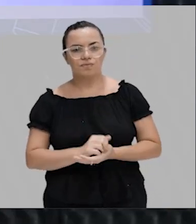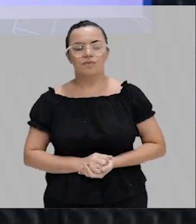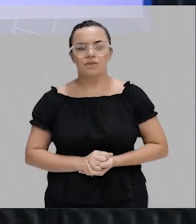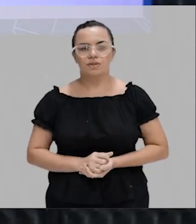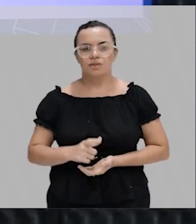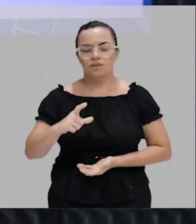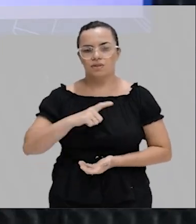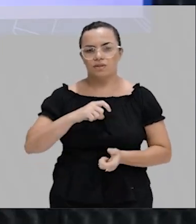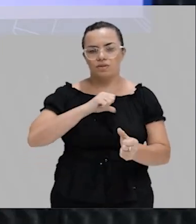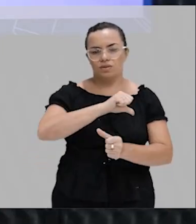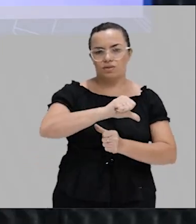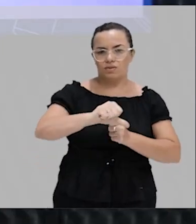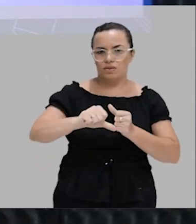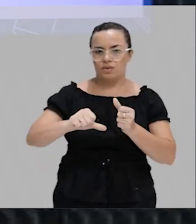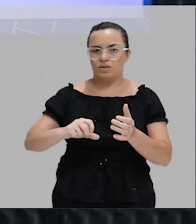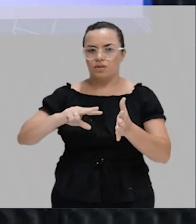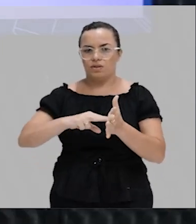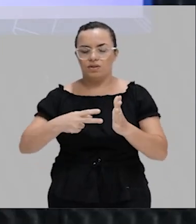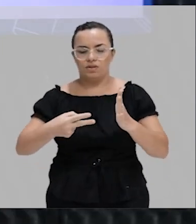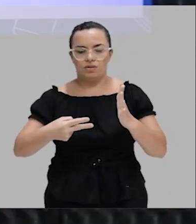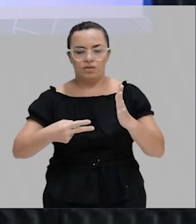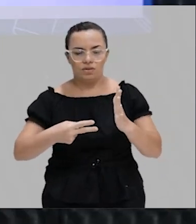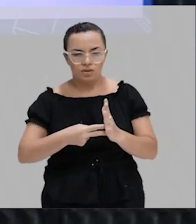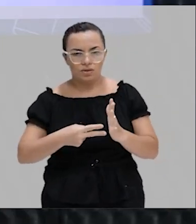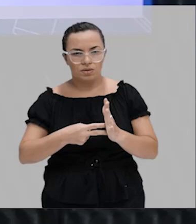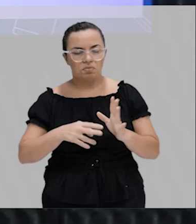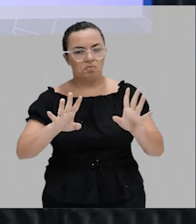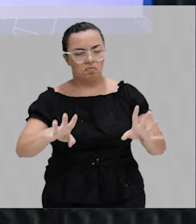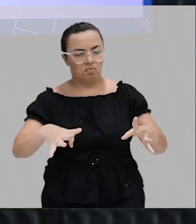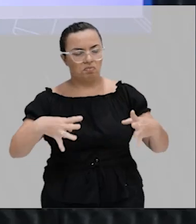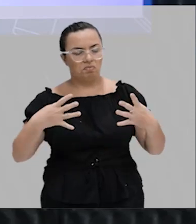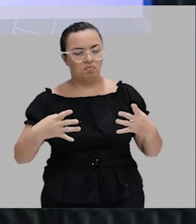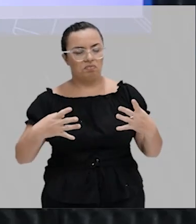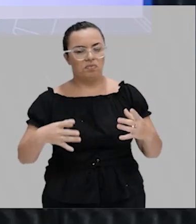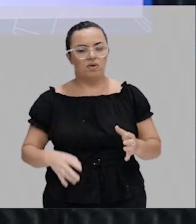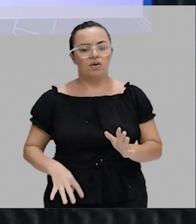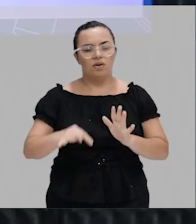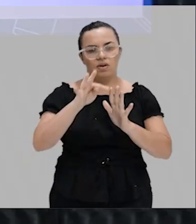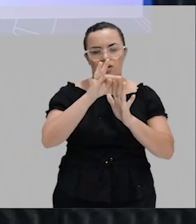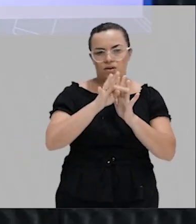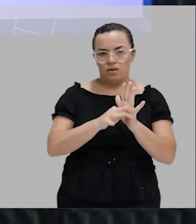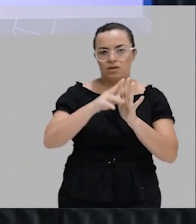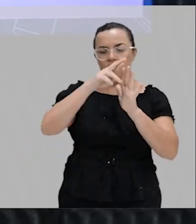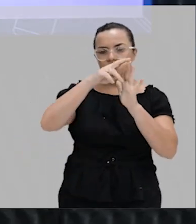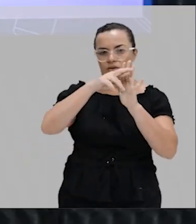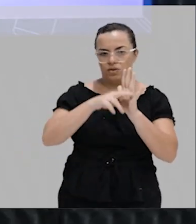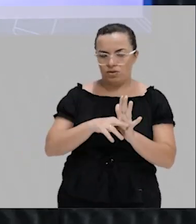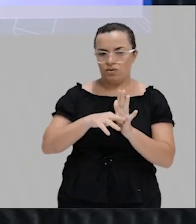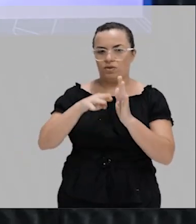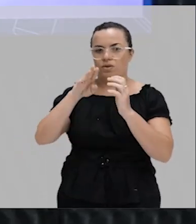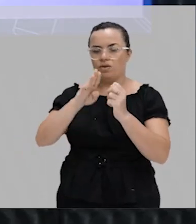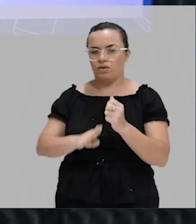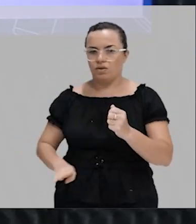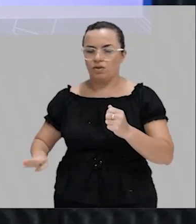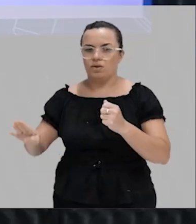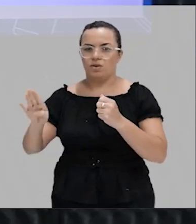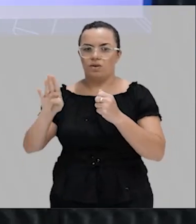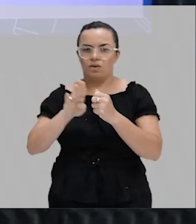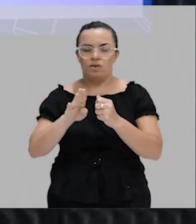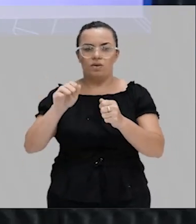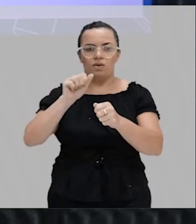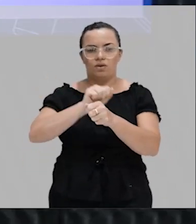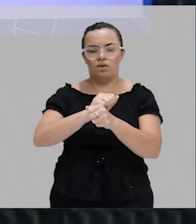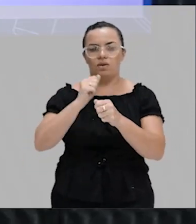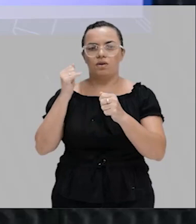traz também uma mudança no significado. Então, atentem para tudo isso, atentem para as regras. O substantivo, assim como o